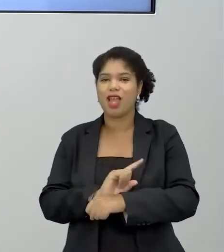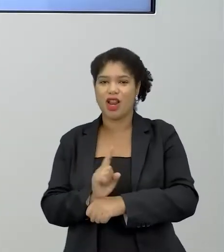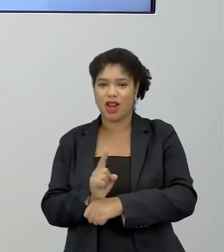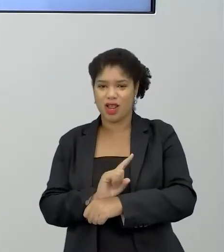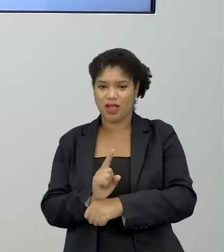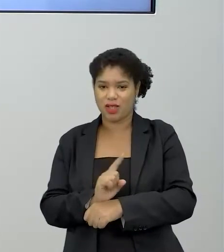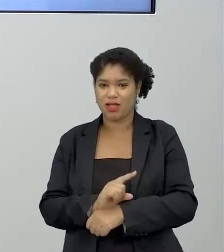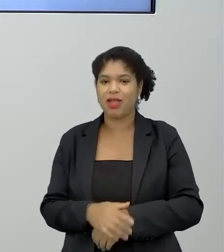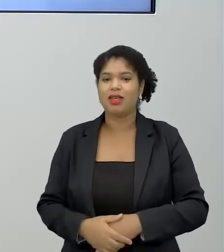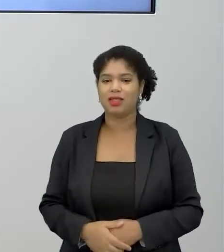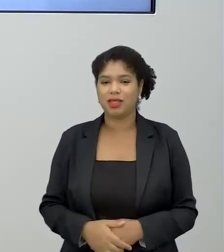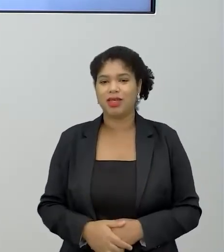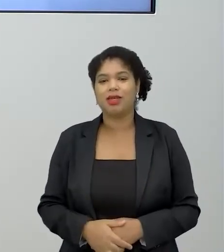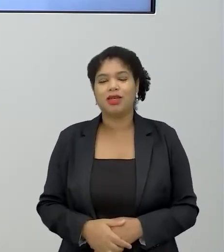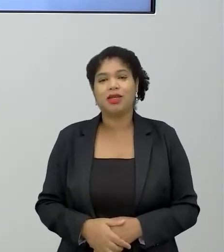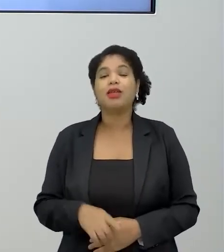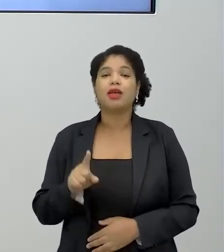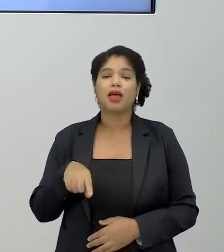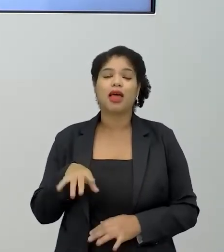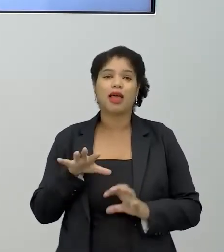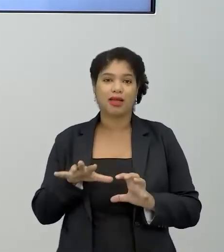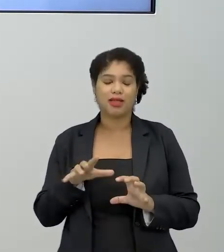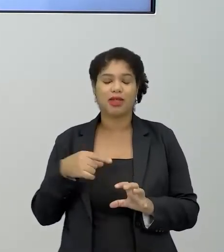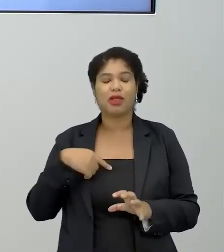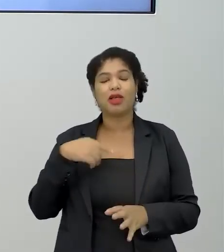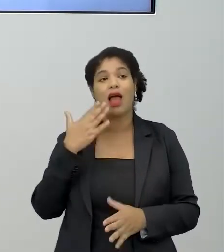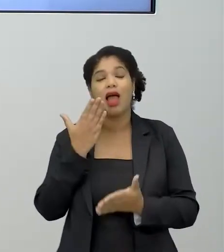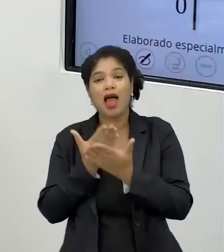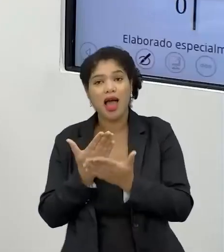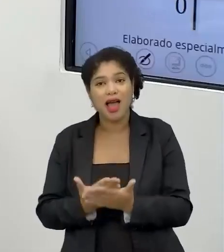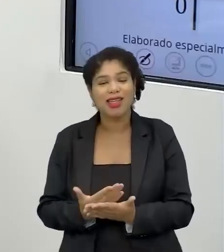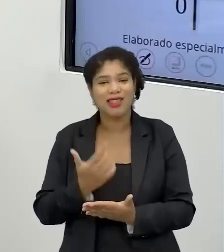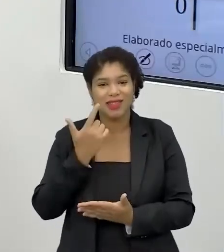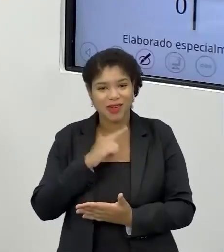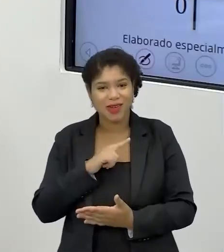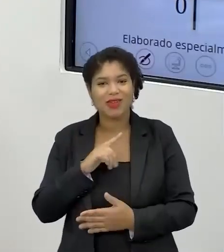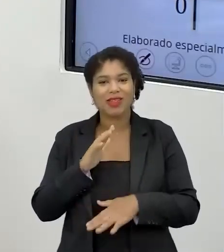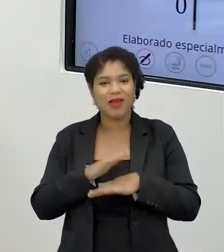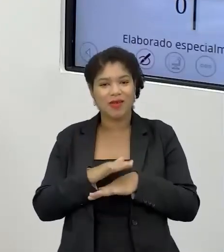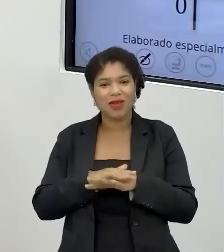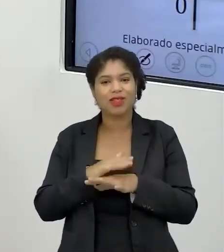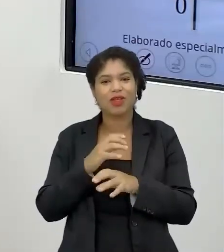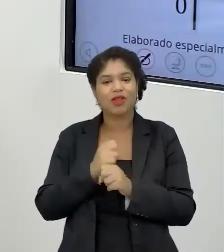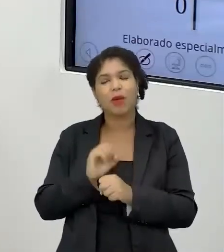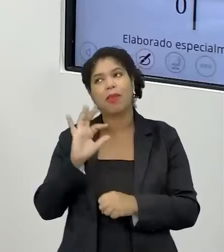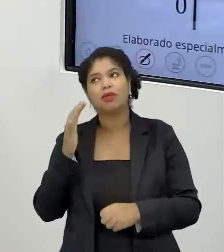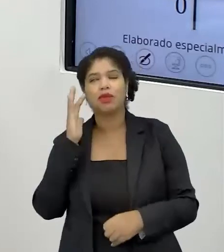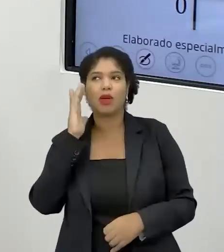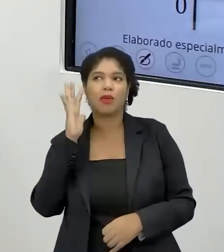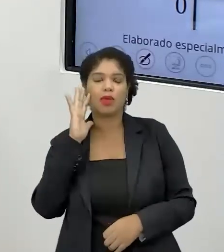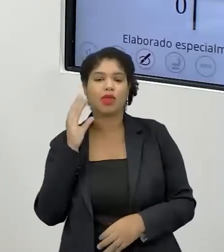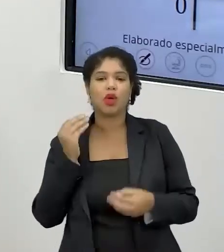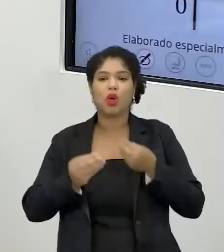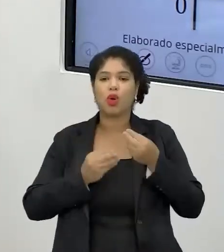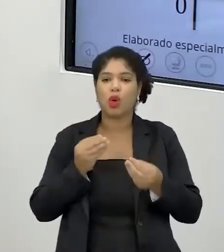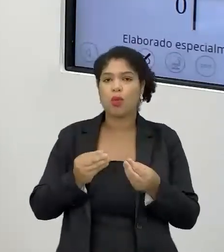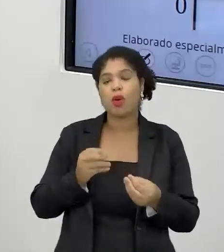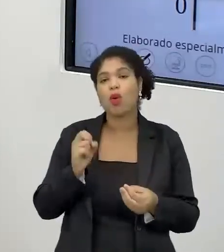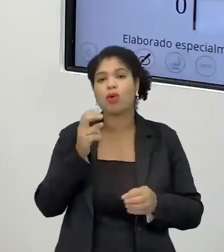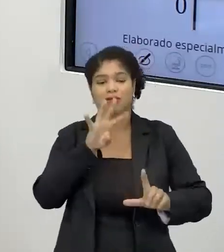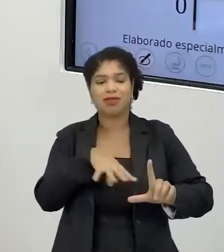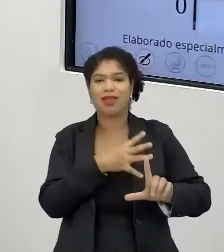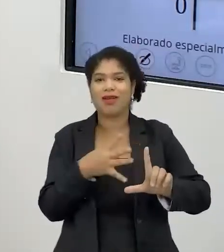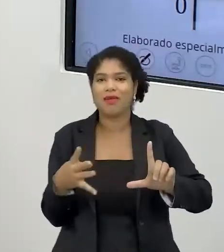bom? É isso que determina e é por isso que a gente consegue estudar. Por isso que a gente consegue fazer uma previsão, a gente consegue fazer uma